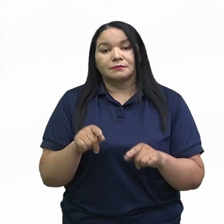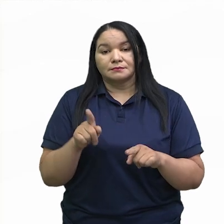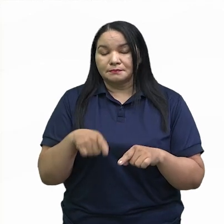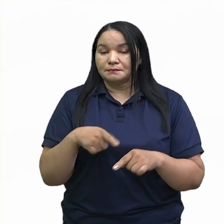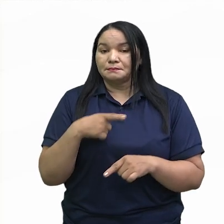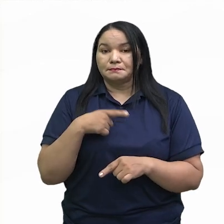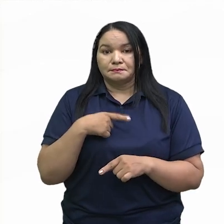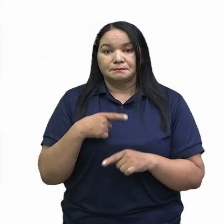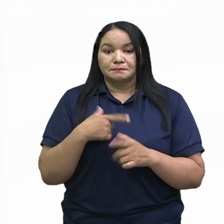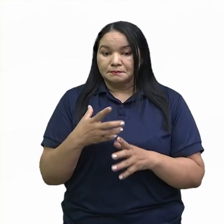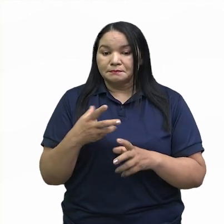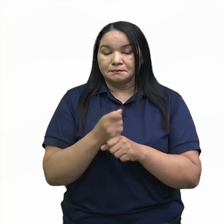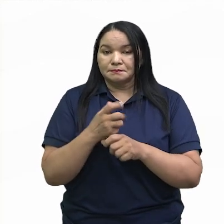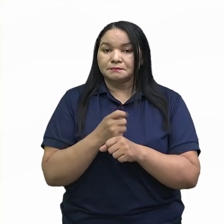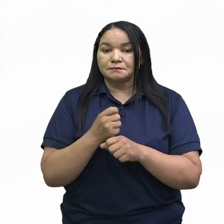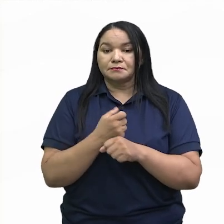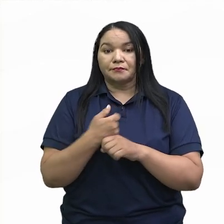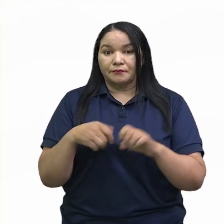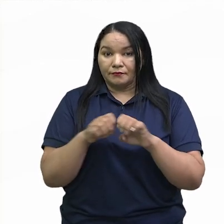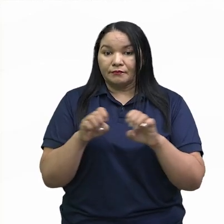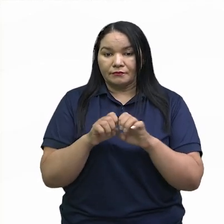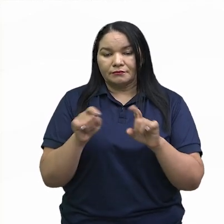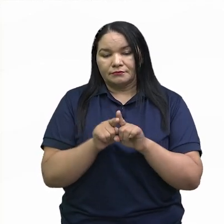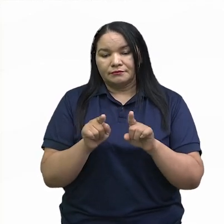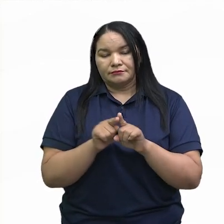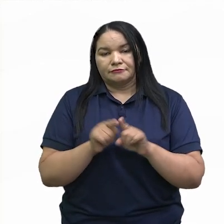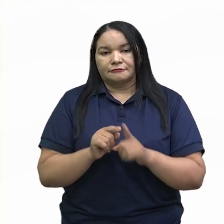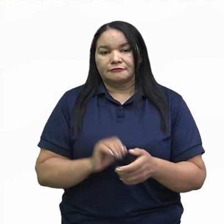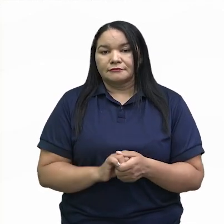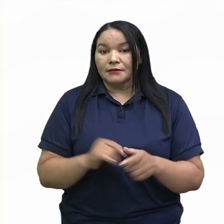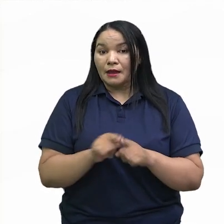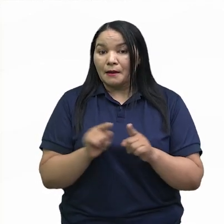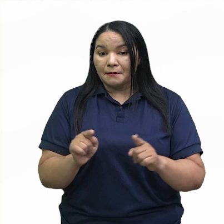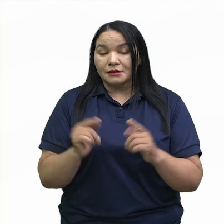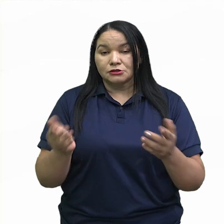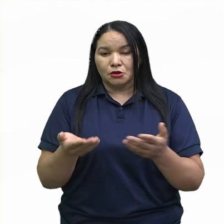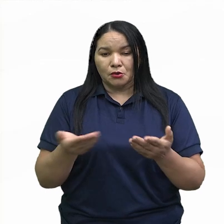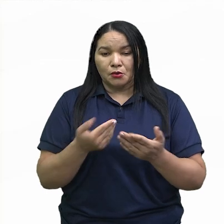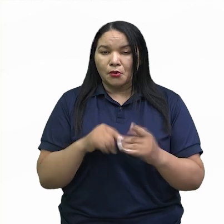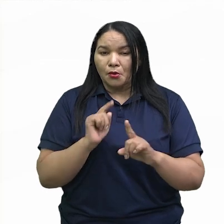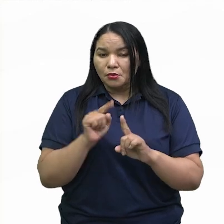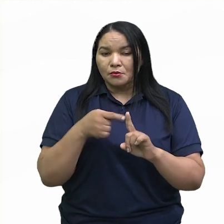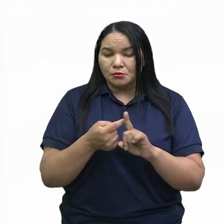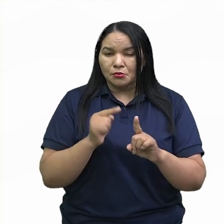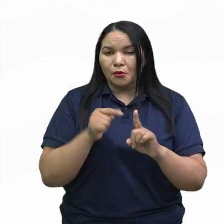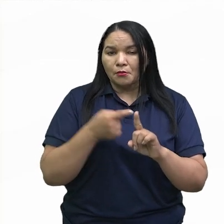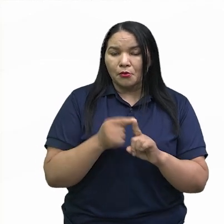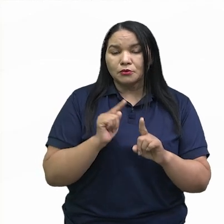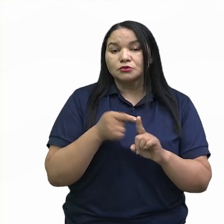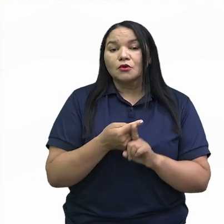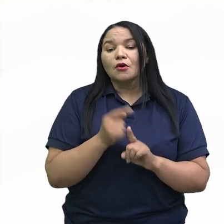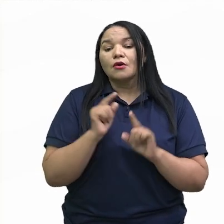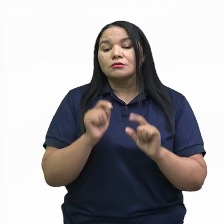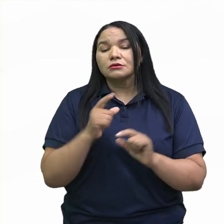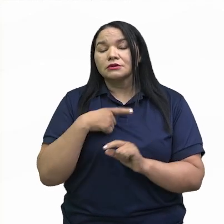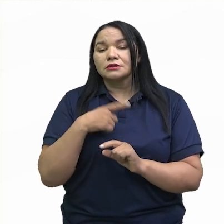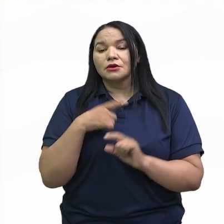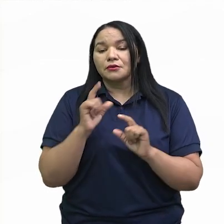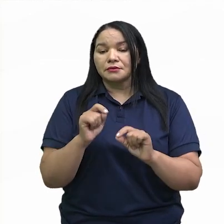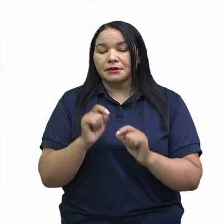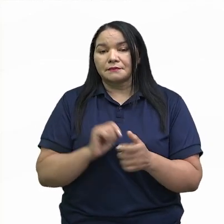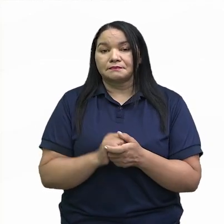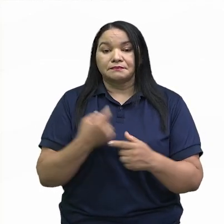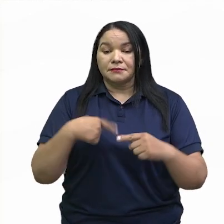presentes na fórmula do cálculo de juros simples. Só que aqui nos juros compostos, embora nós tenhamos